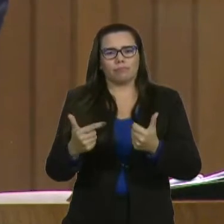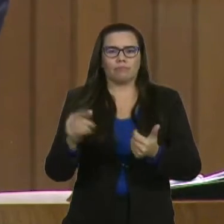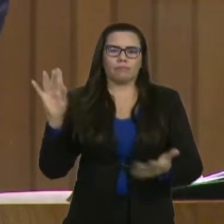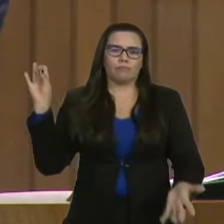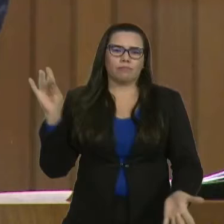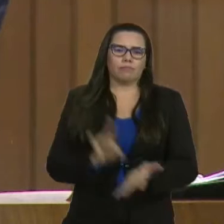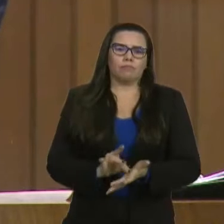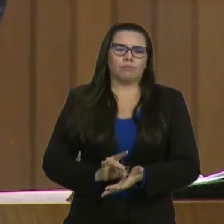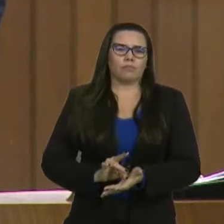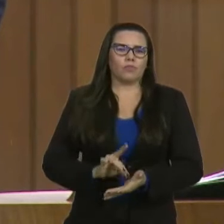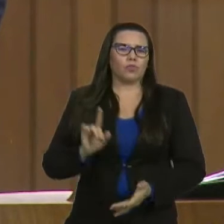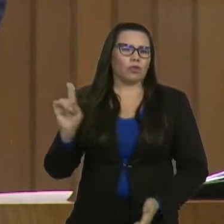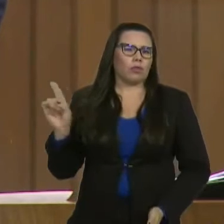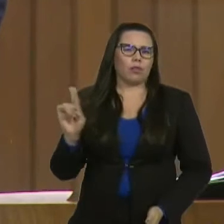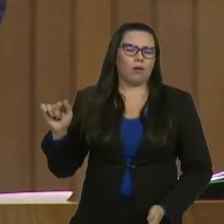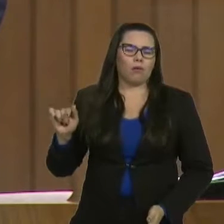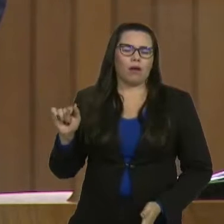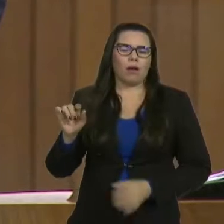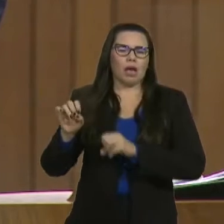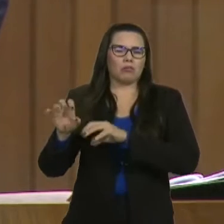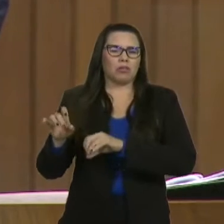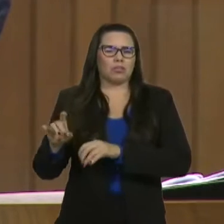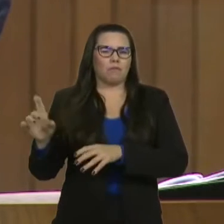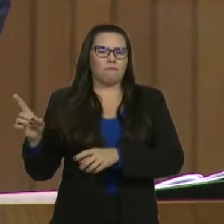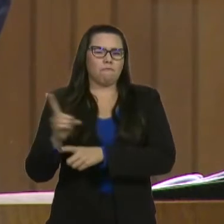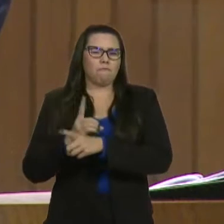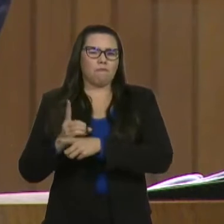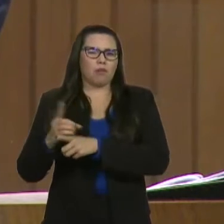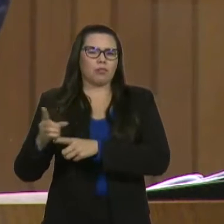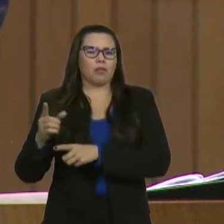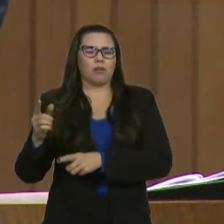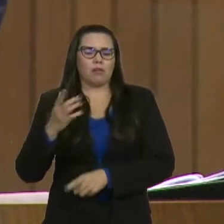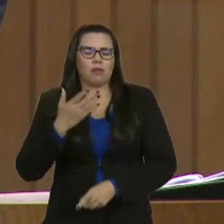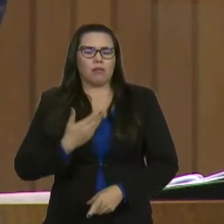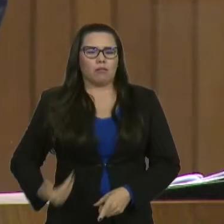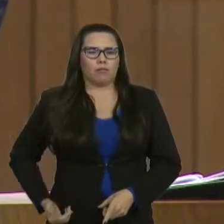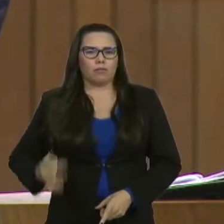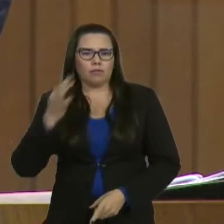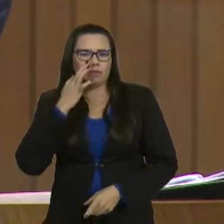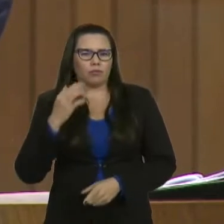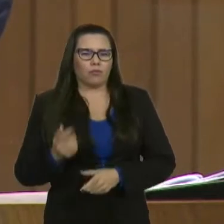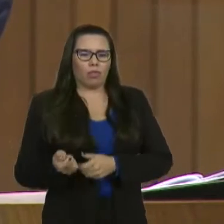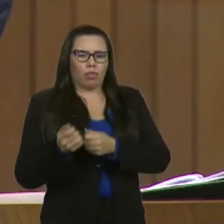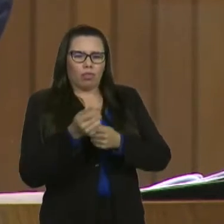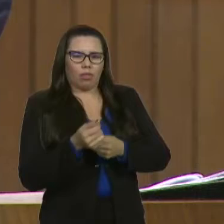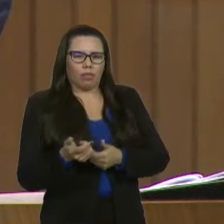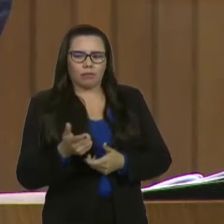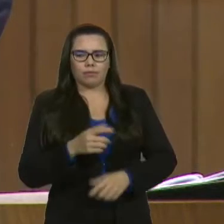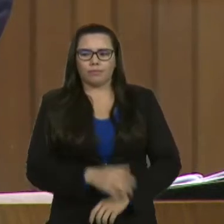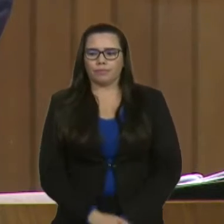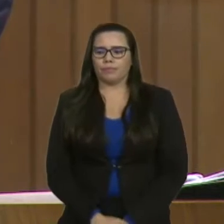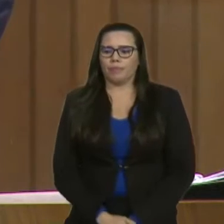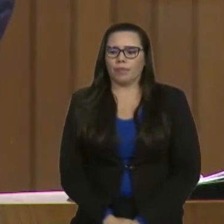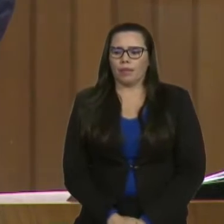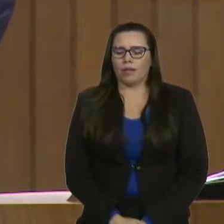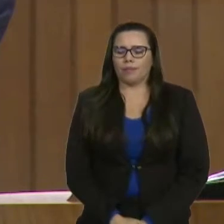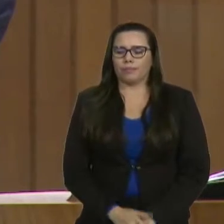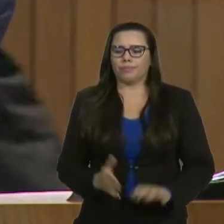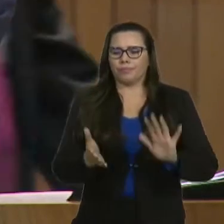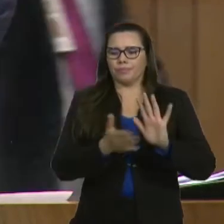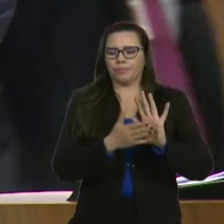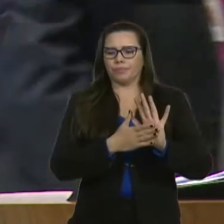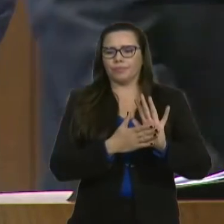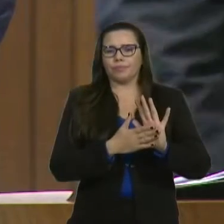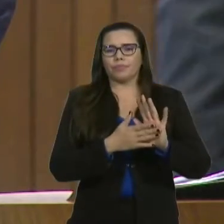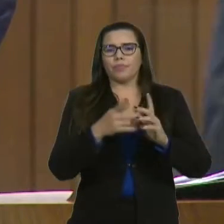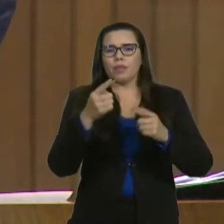nós temos defendido alteração Medida Provisória da gestante 2019 e foi de autoria do Poder Executivo explica a